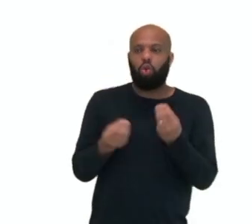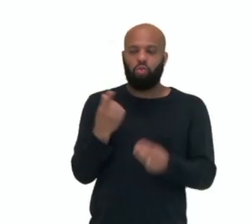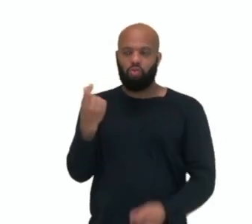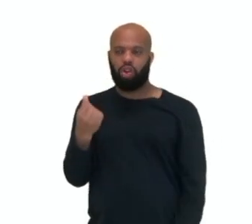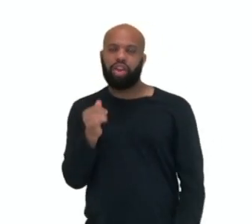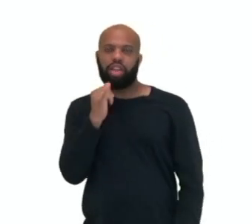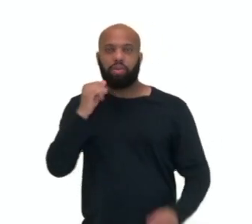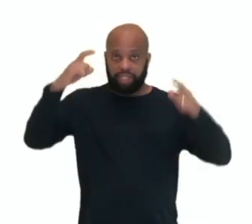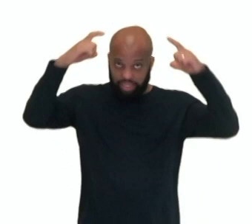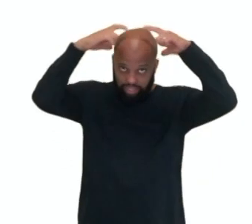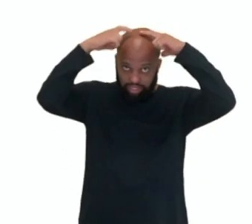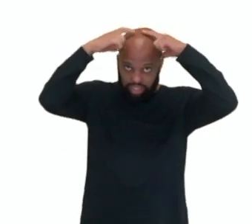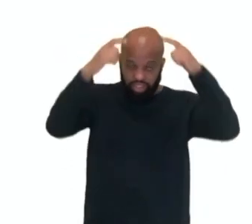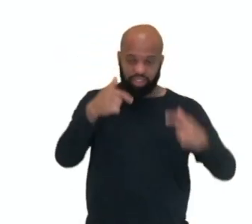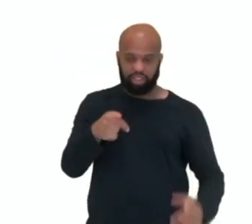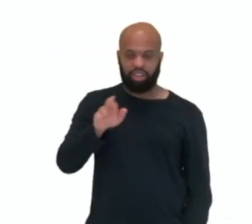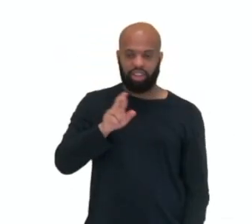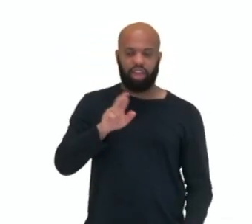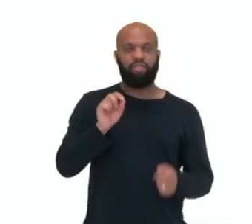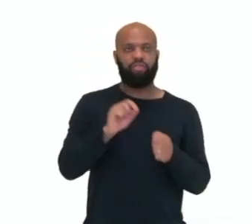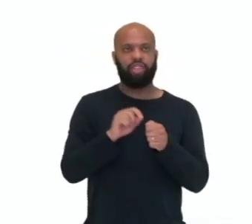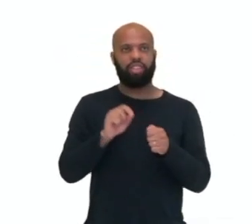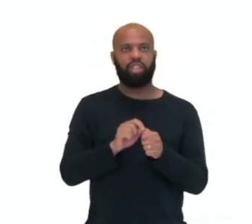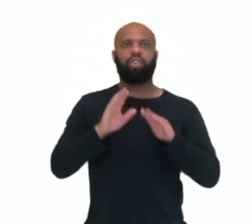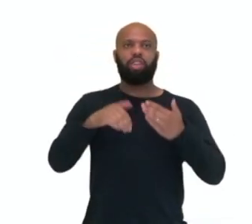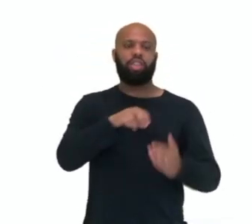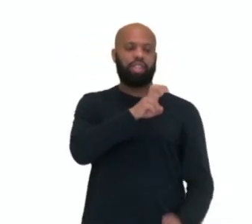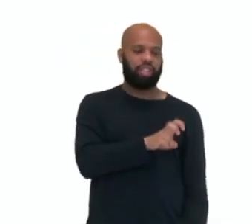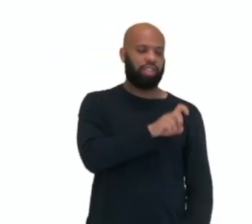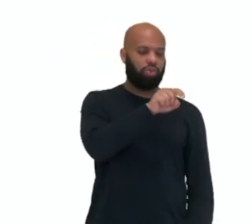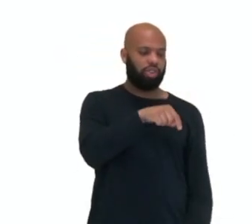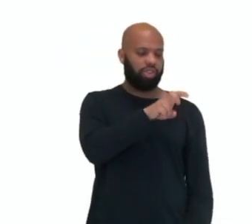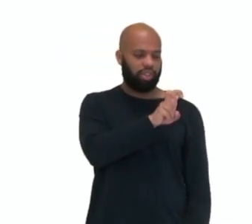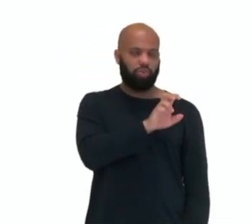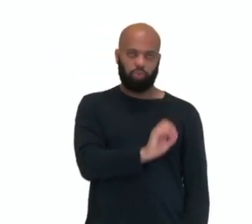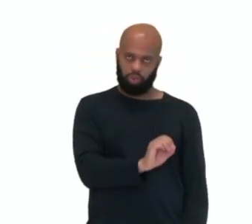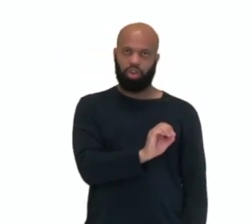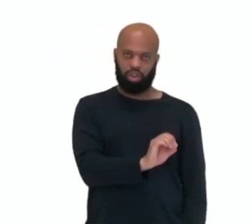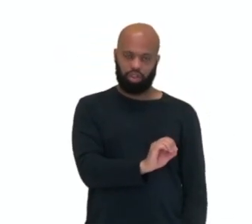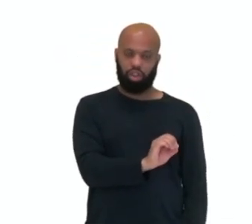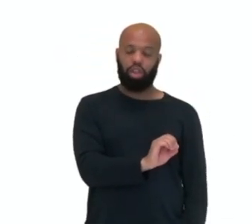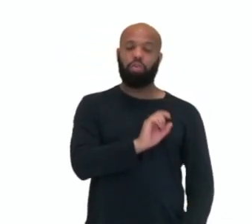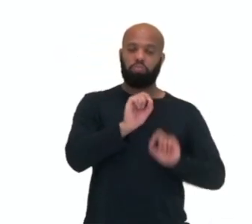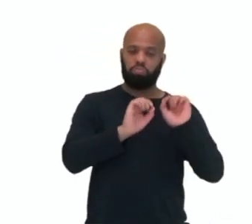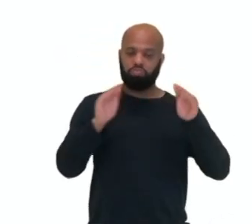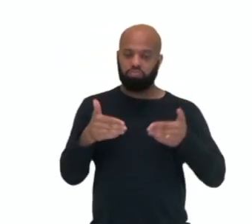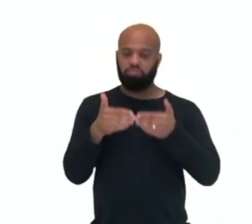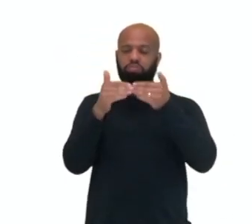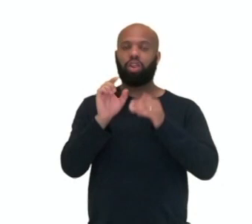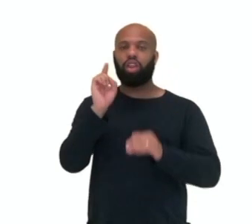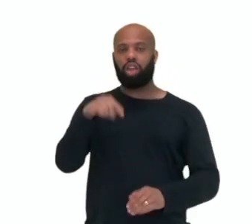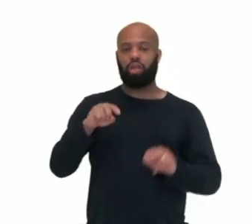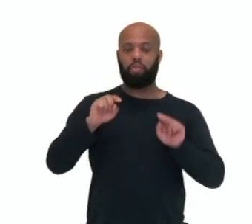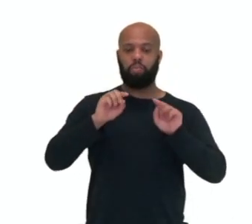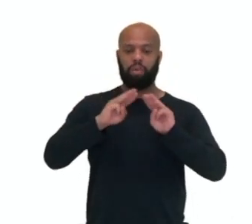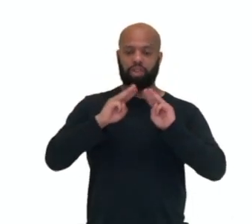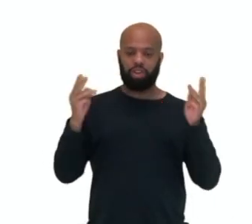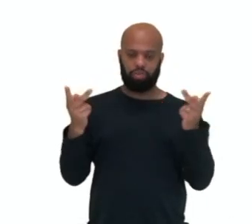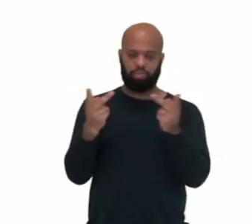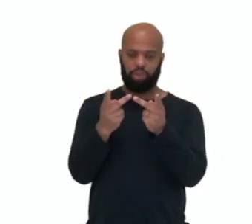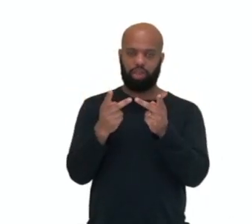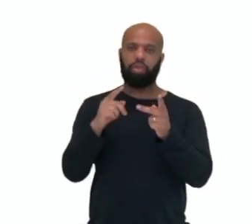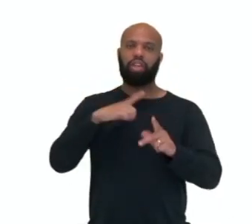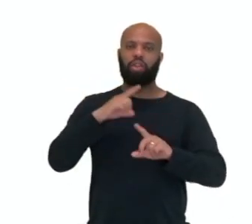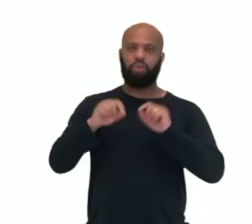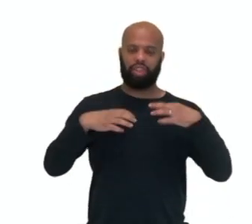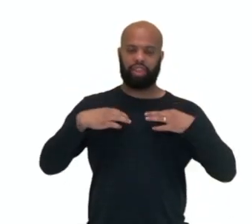custa R$ 7,00 para ser feita, sendo R$ 5,50 equivale à matéria-prima, o